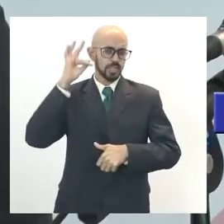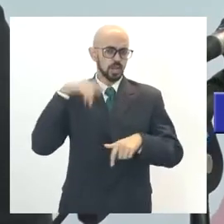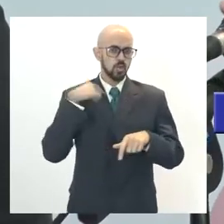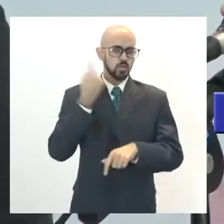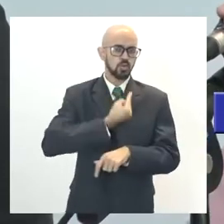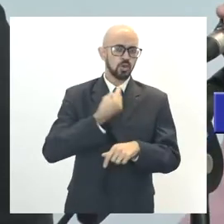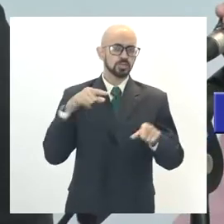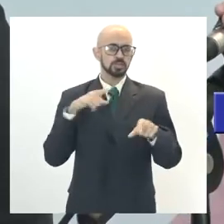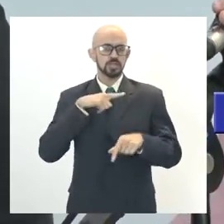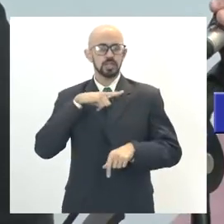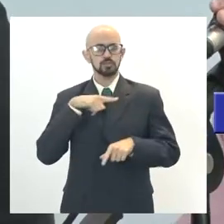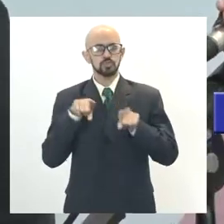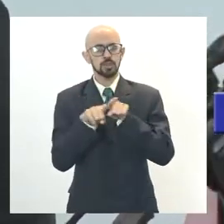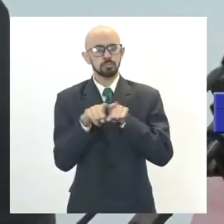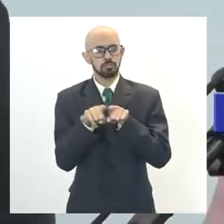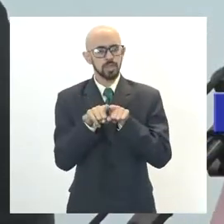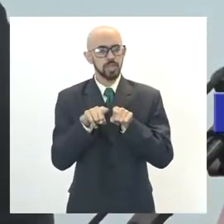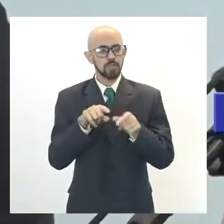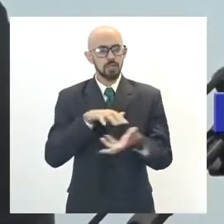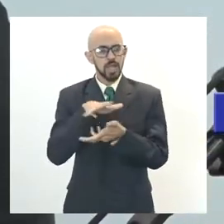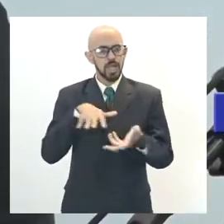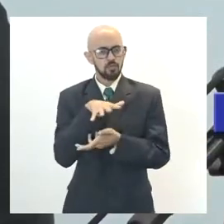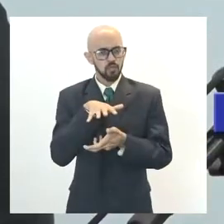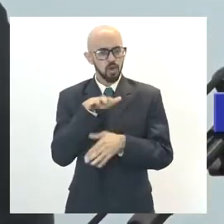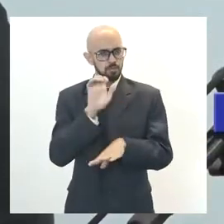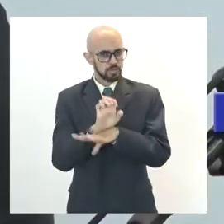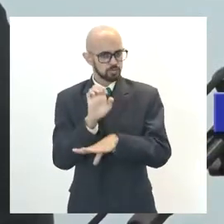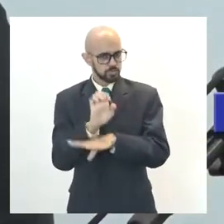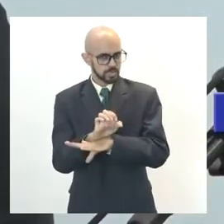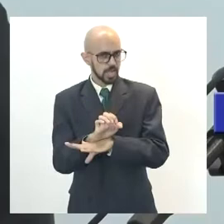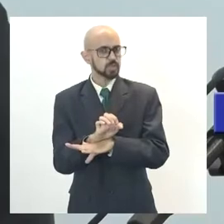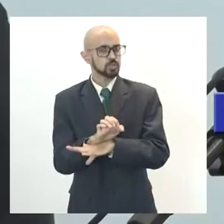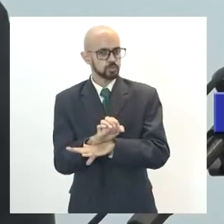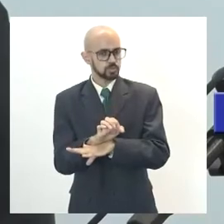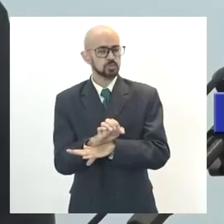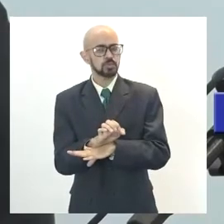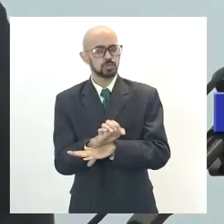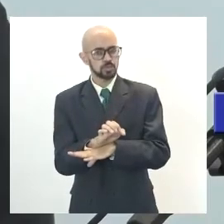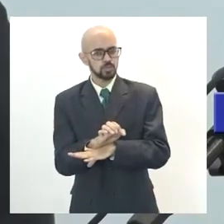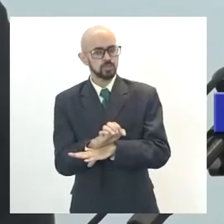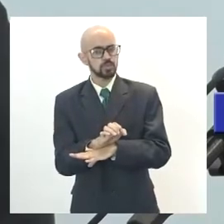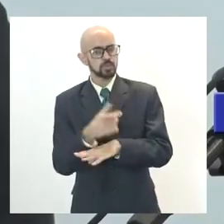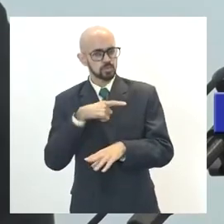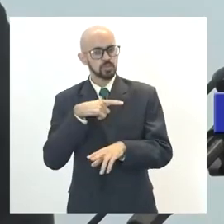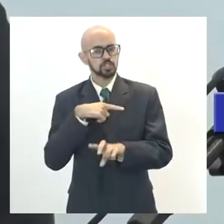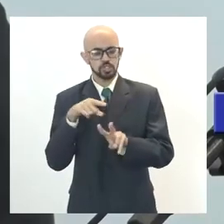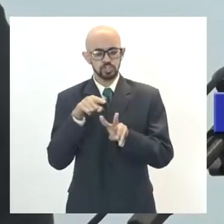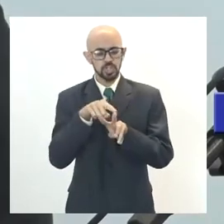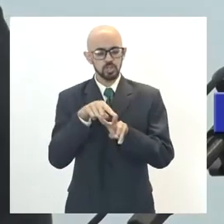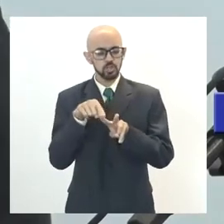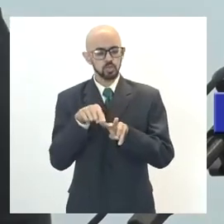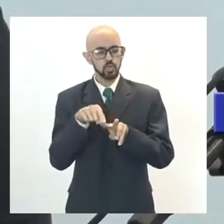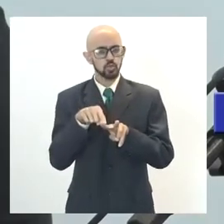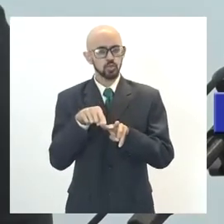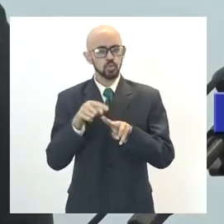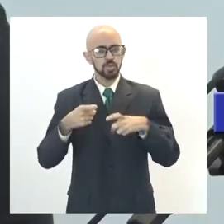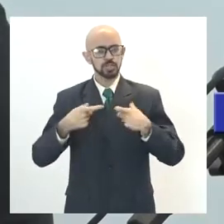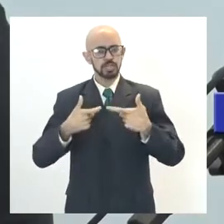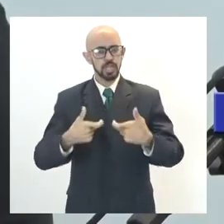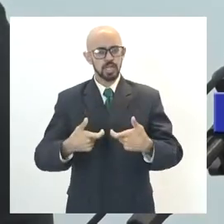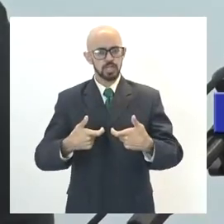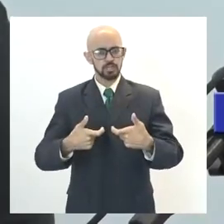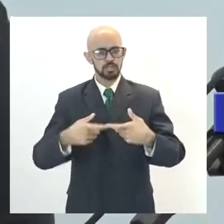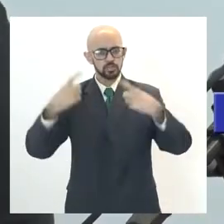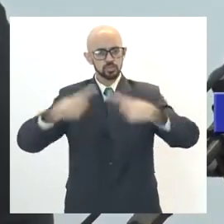também e a nossa reforma aqui nível Estadual Então a gente tem uma dupla uma dupla guerra e um duplo desafio